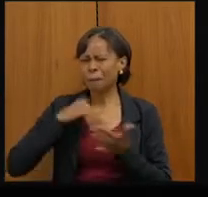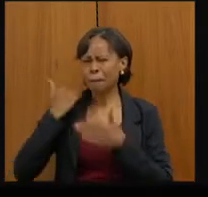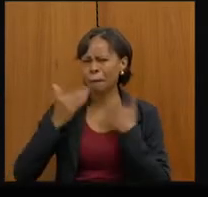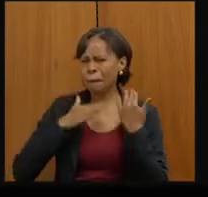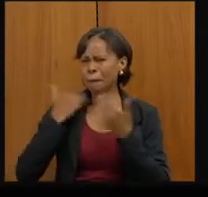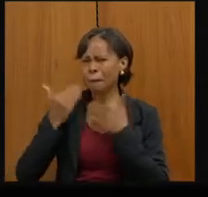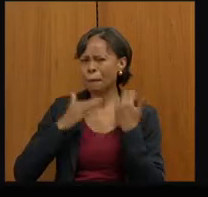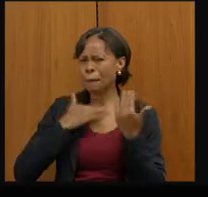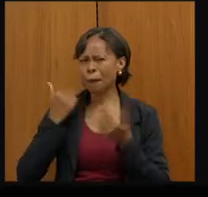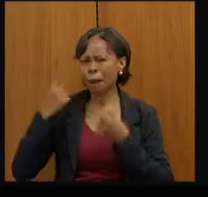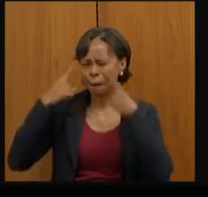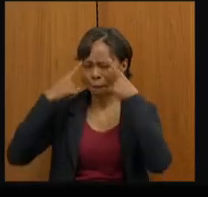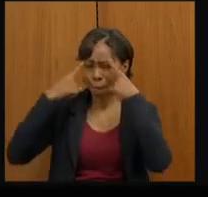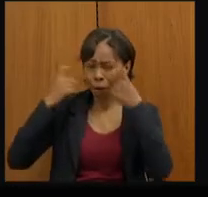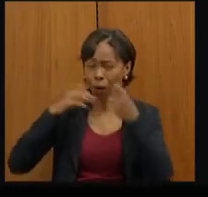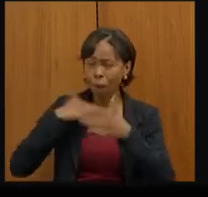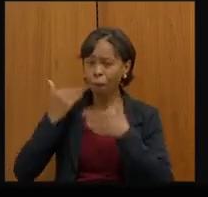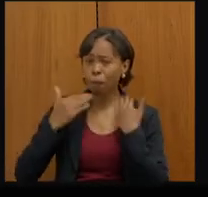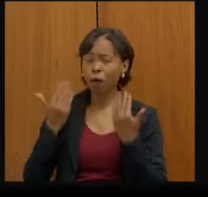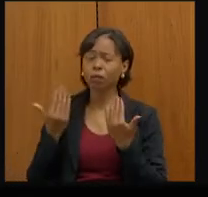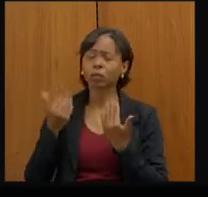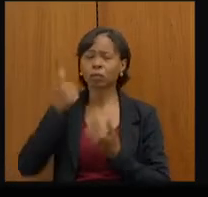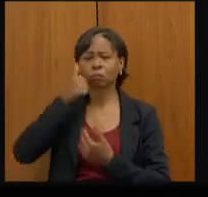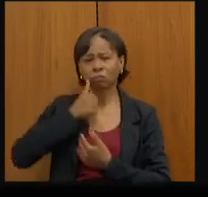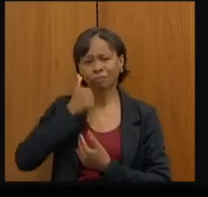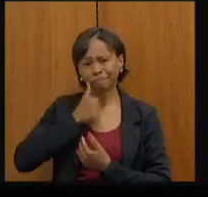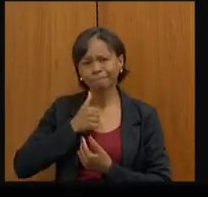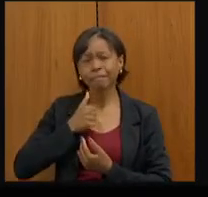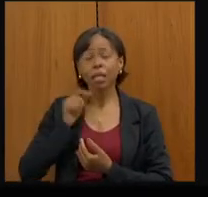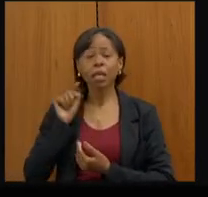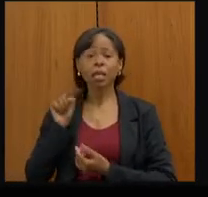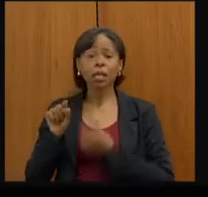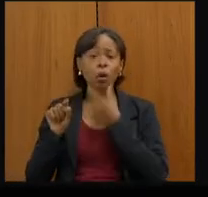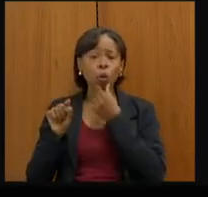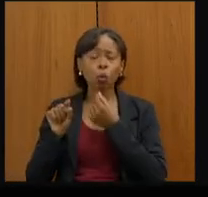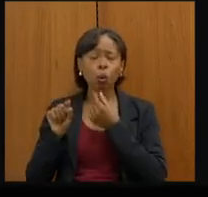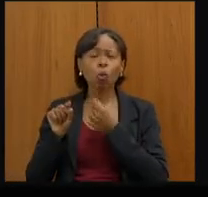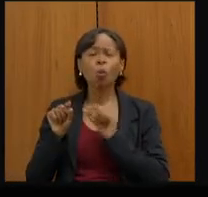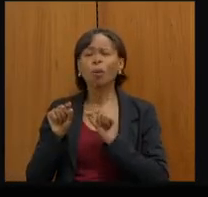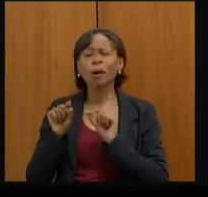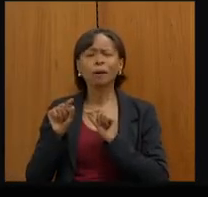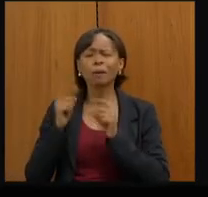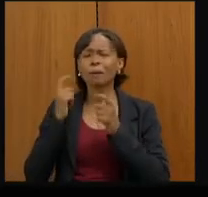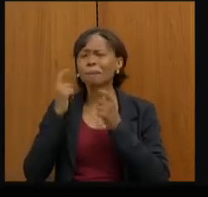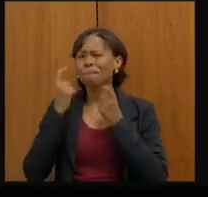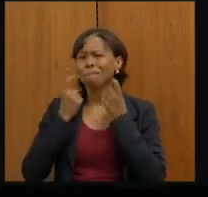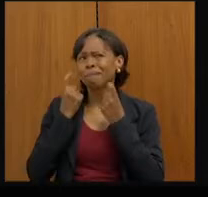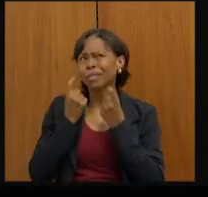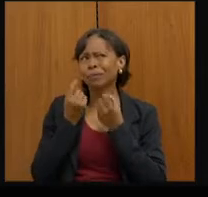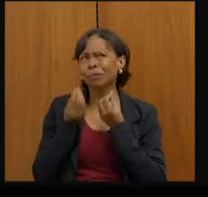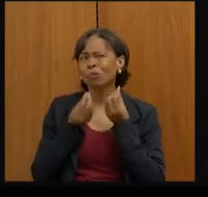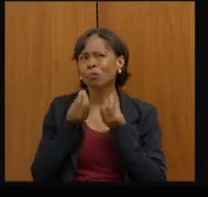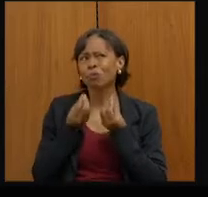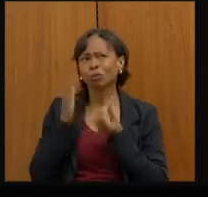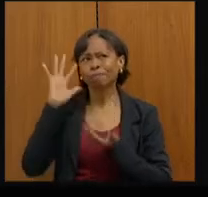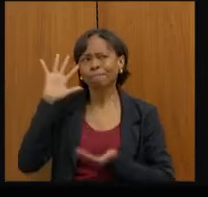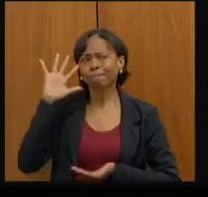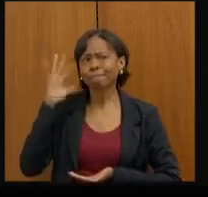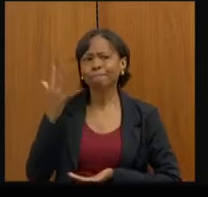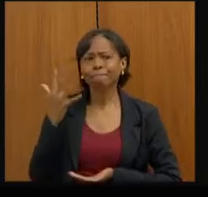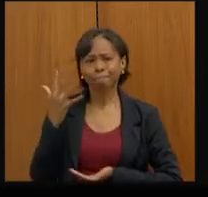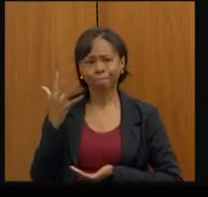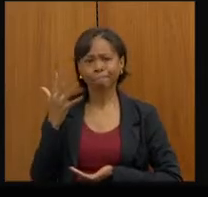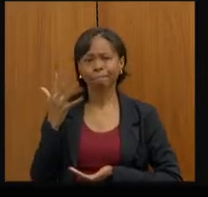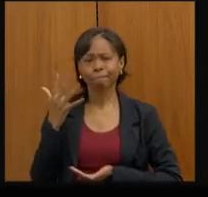preocupação dele de estabelecer dentro daquela realidade e é possível fazer então a a esses